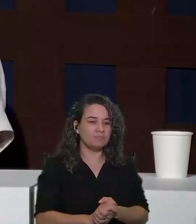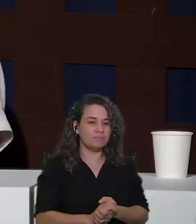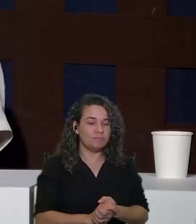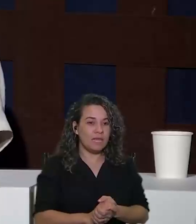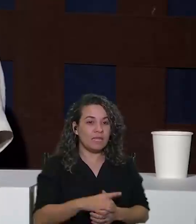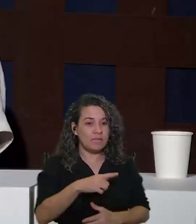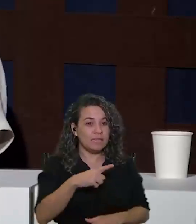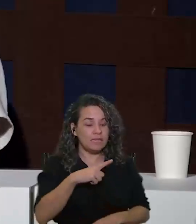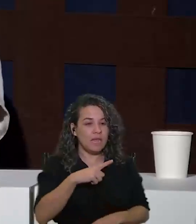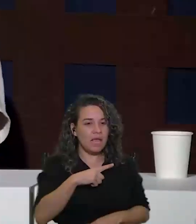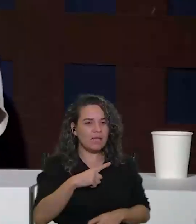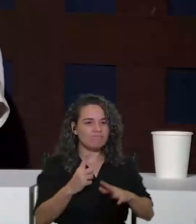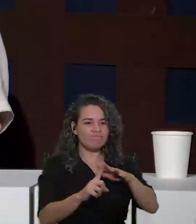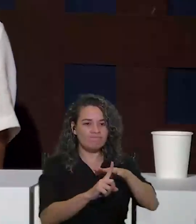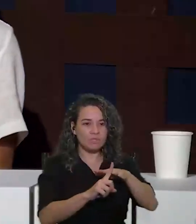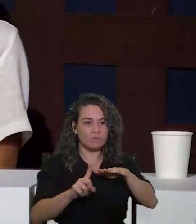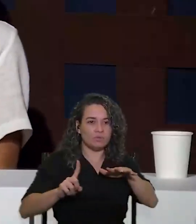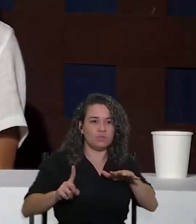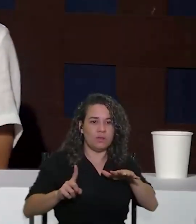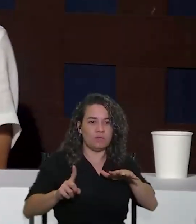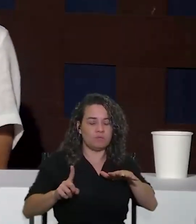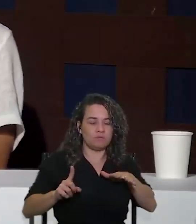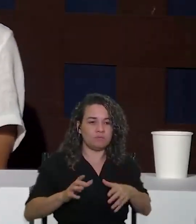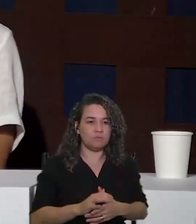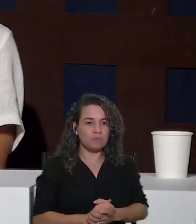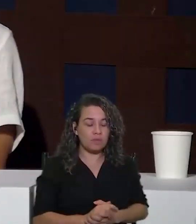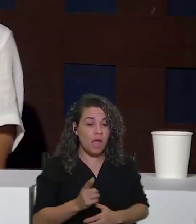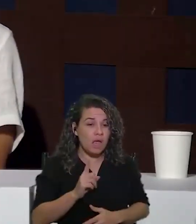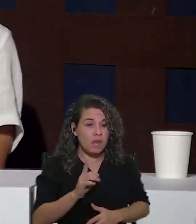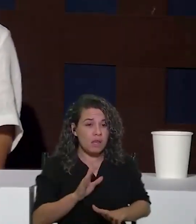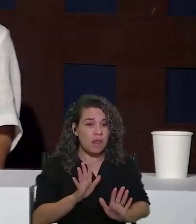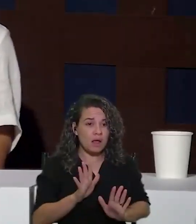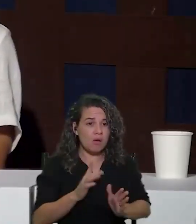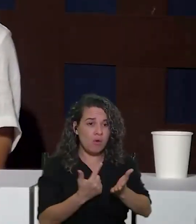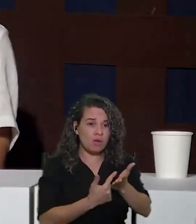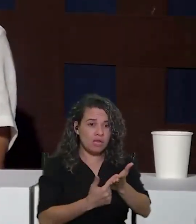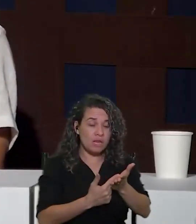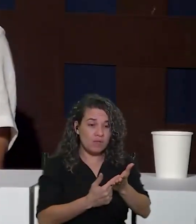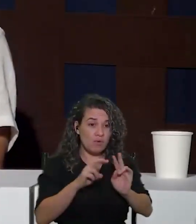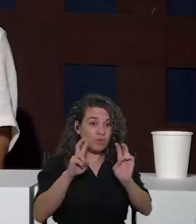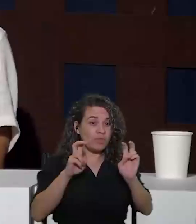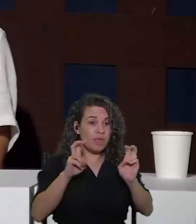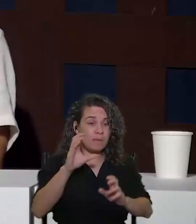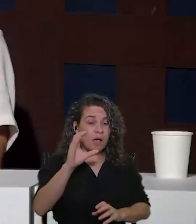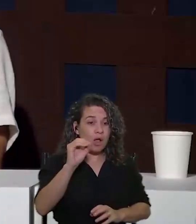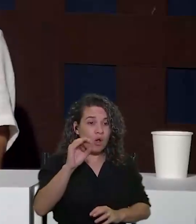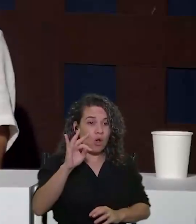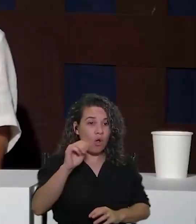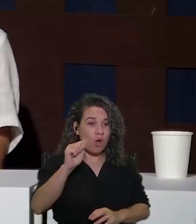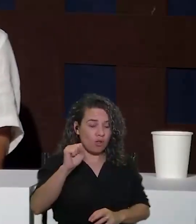um livro sobre as cotas em si, é um livro sobre a permanência ou não